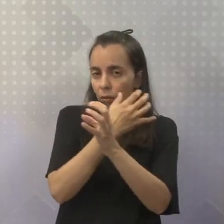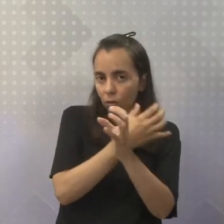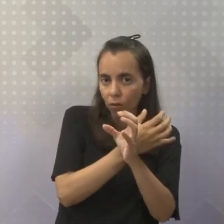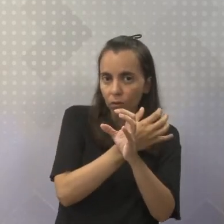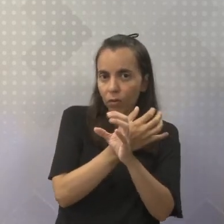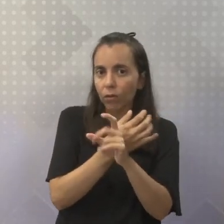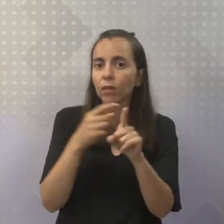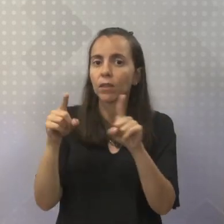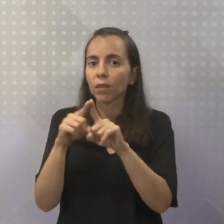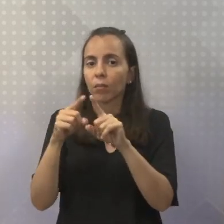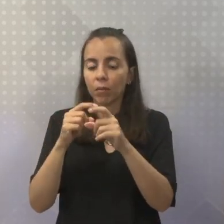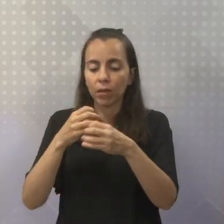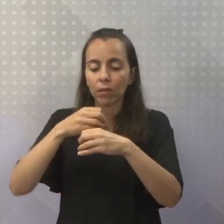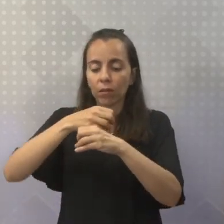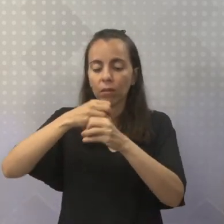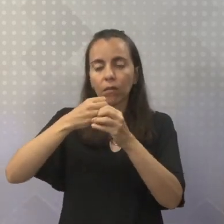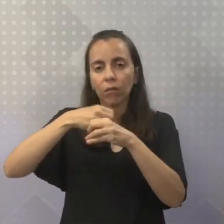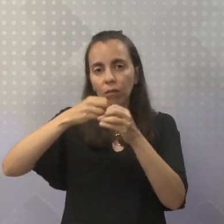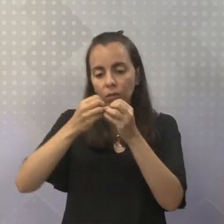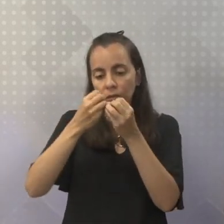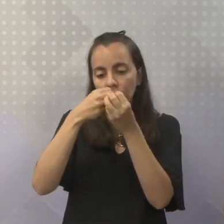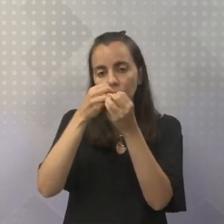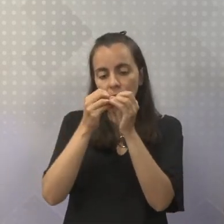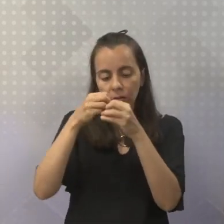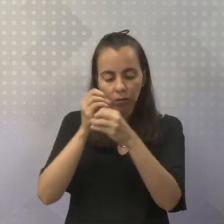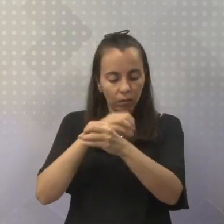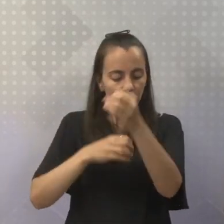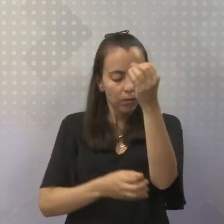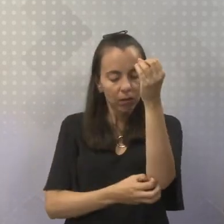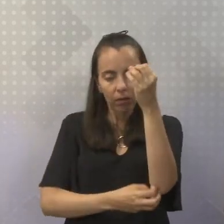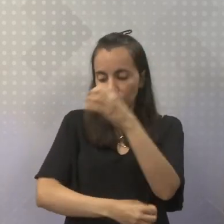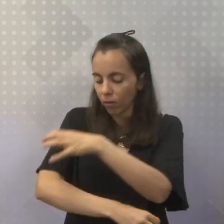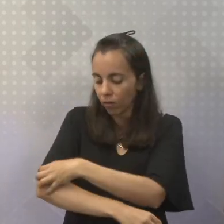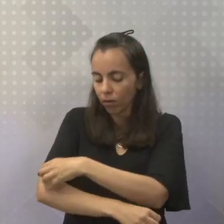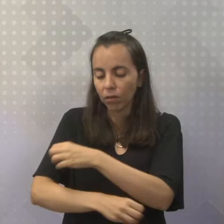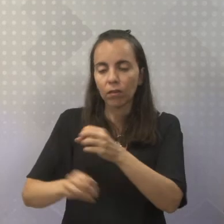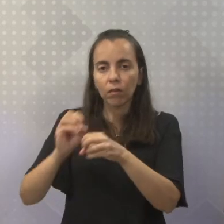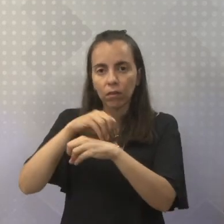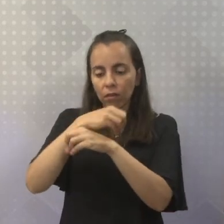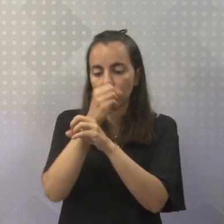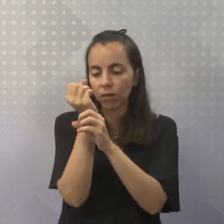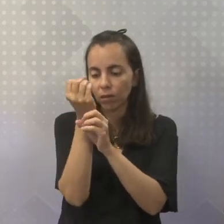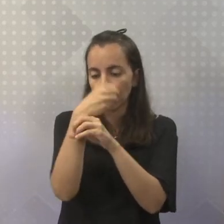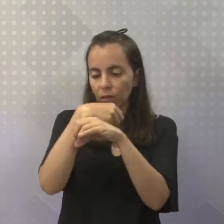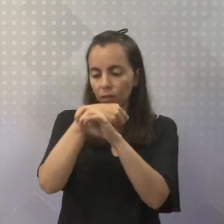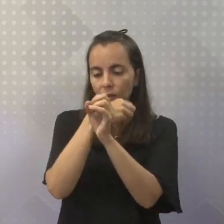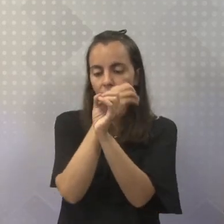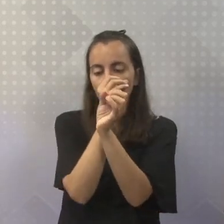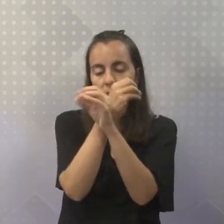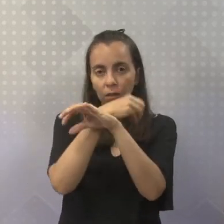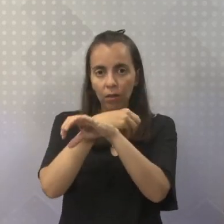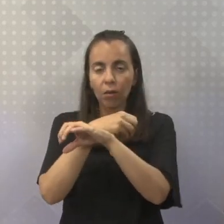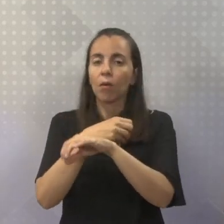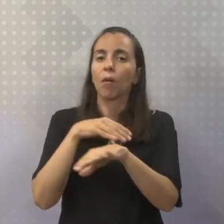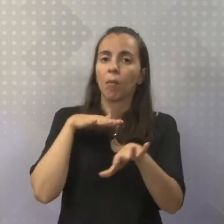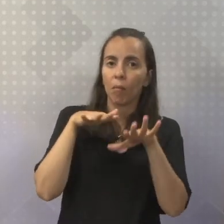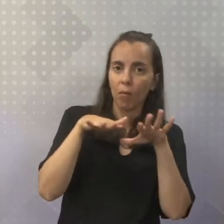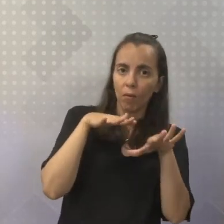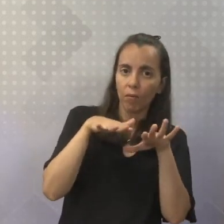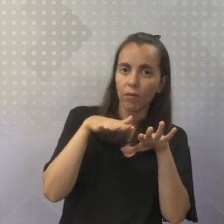pelas articulações, né? Nós temos 3 tipos de articulações: móveis, imóveis